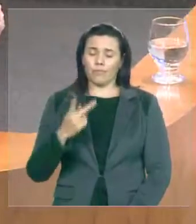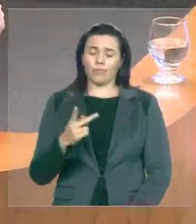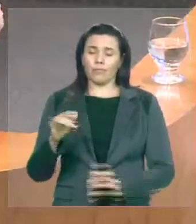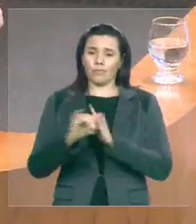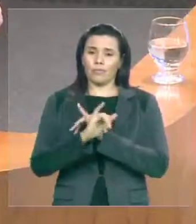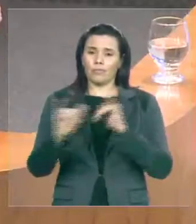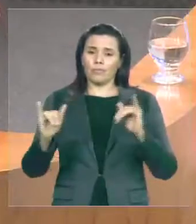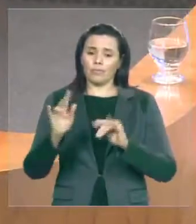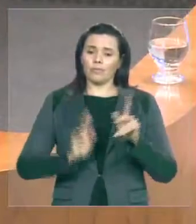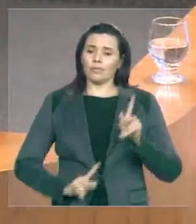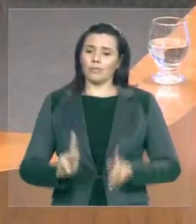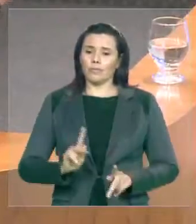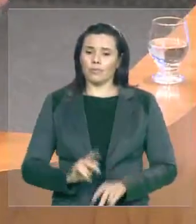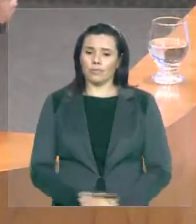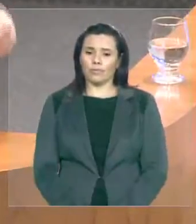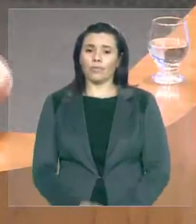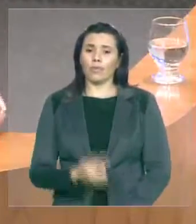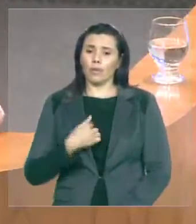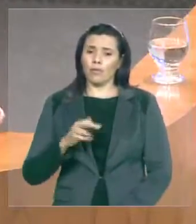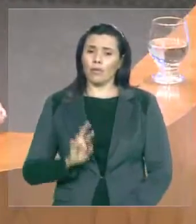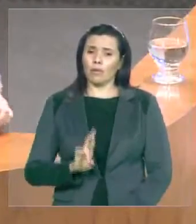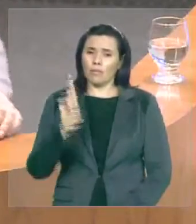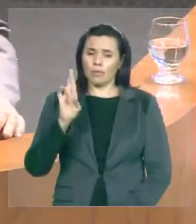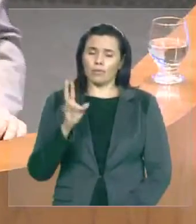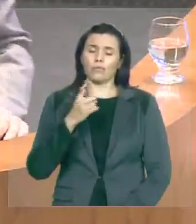coração, contra